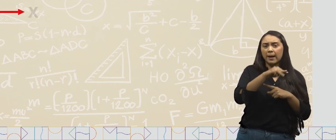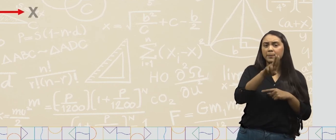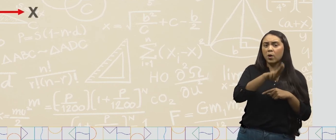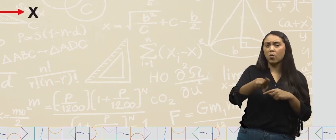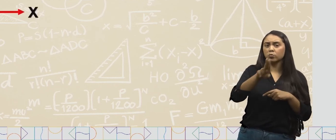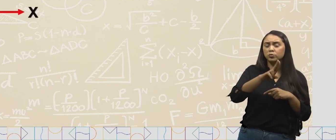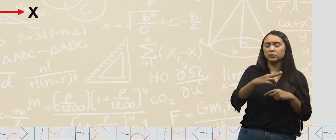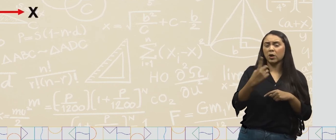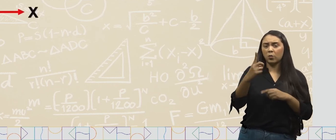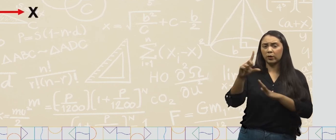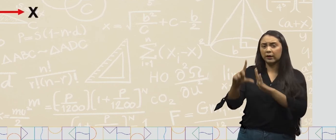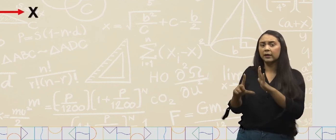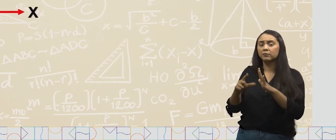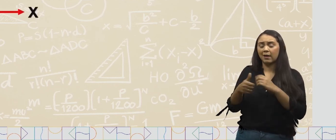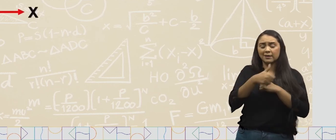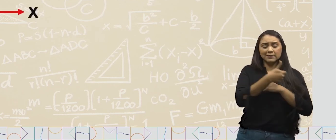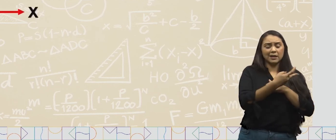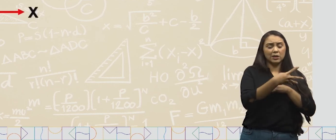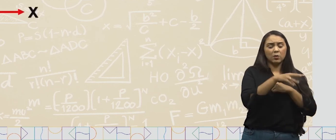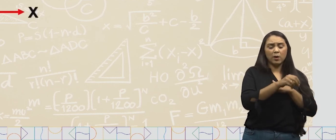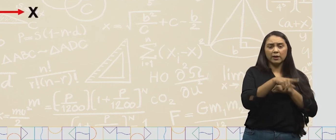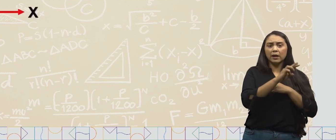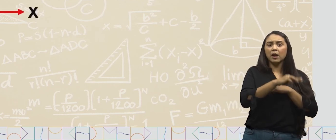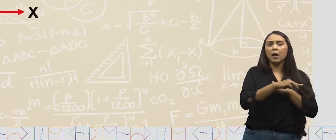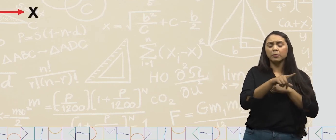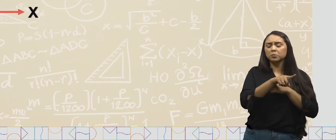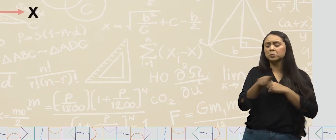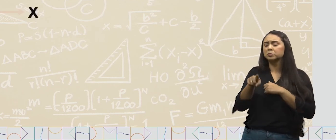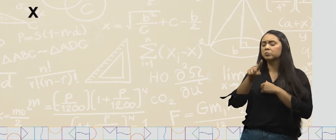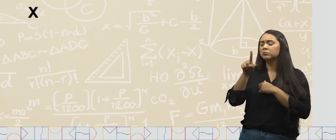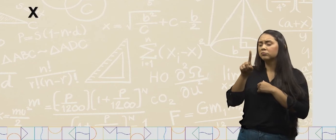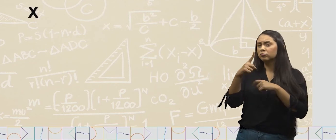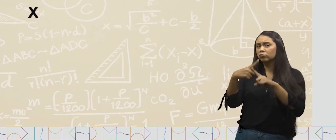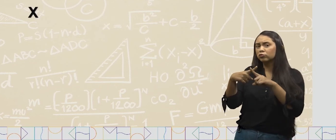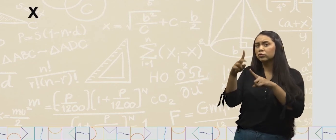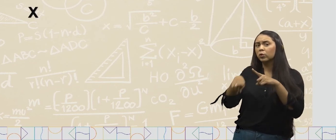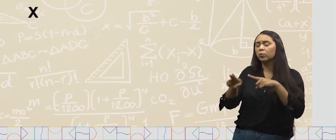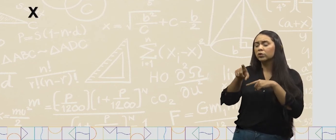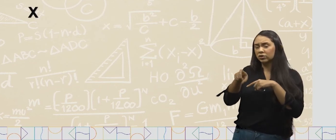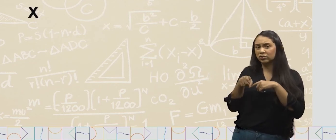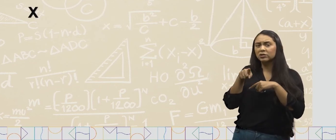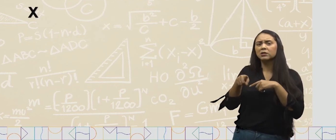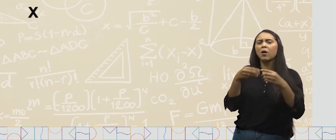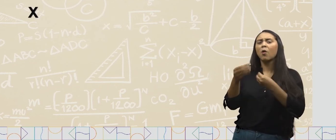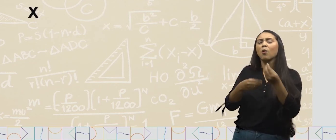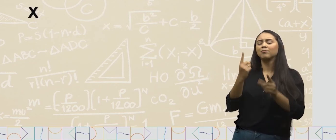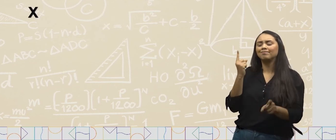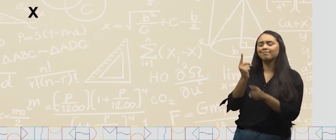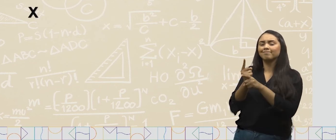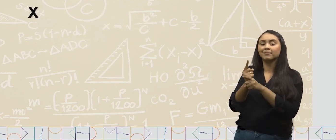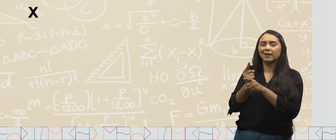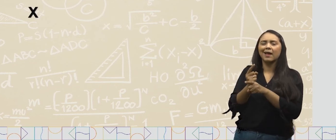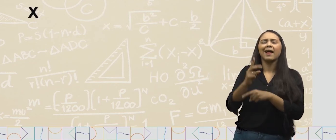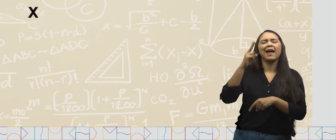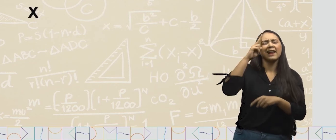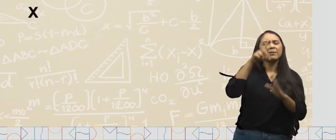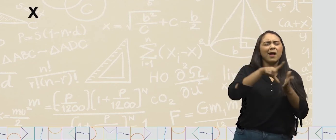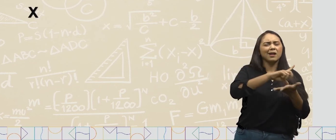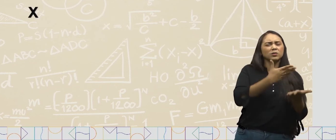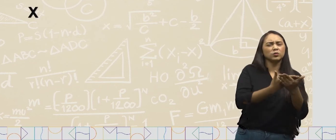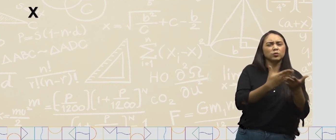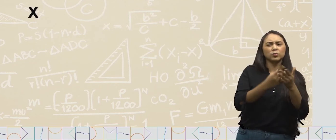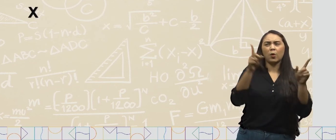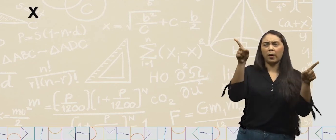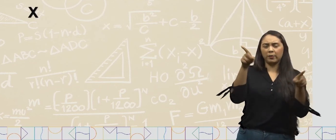em 140 quilômetros eu gasto quanto? Nós vamos fazer isso utilizando a nossa regrinha de 3. Vamos